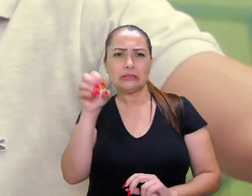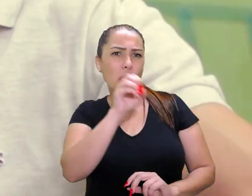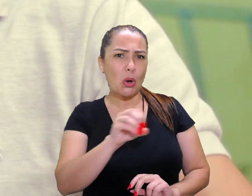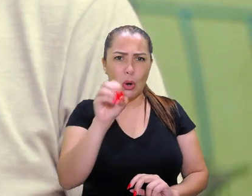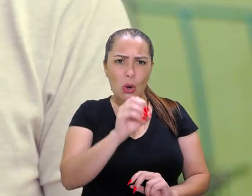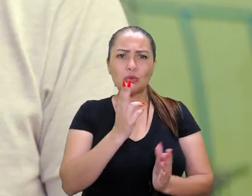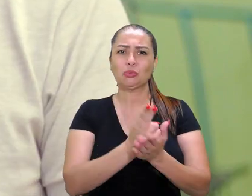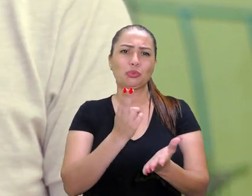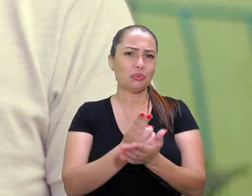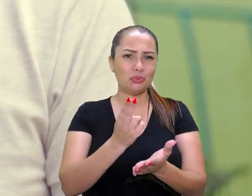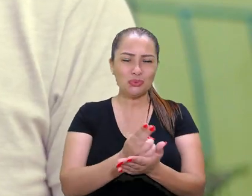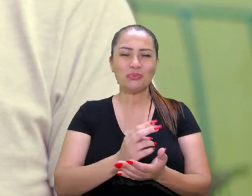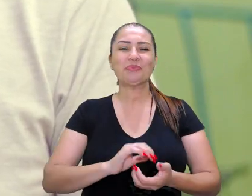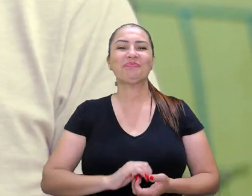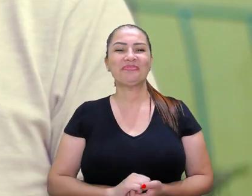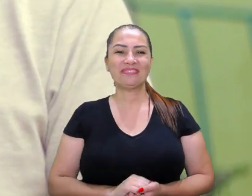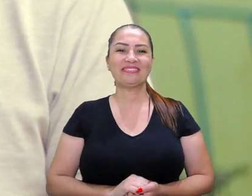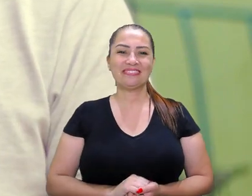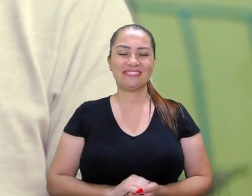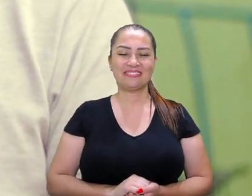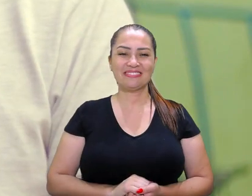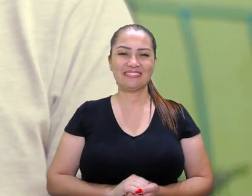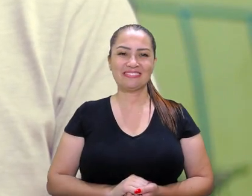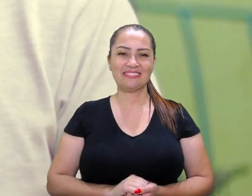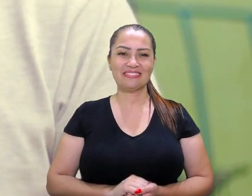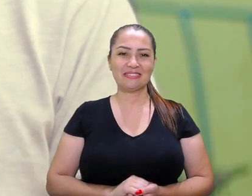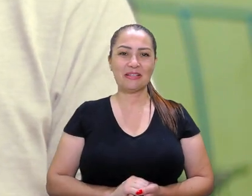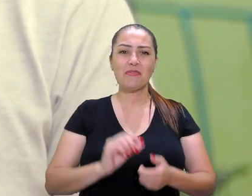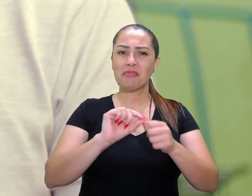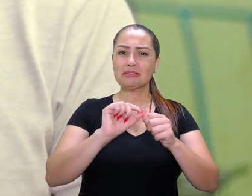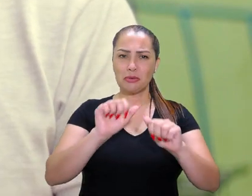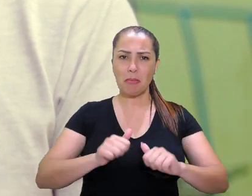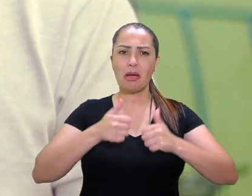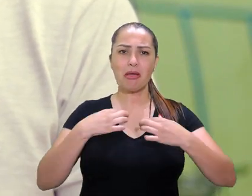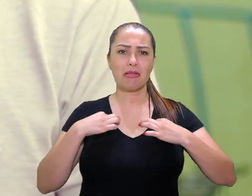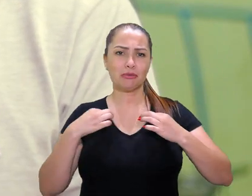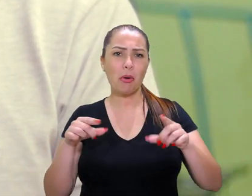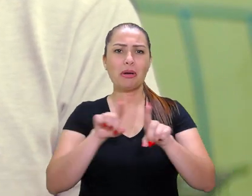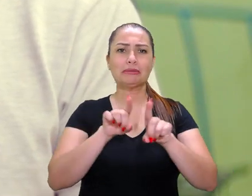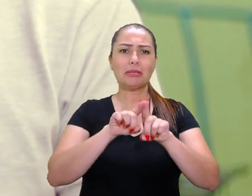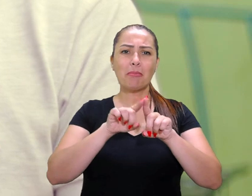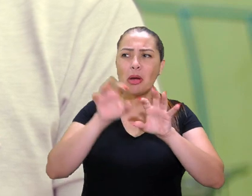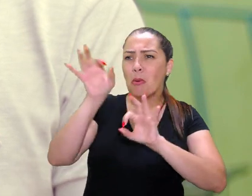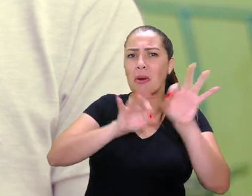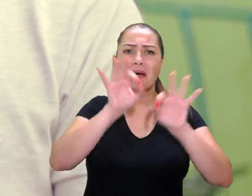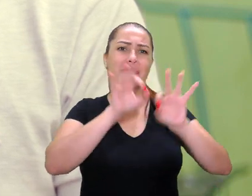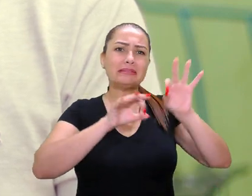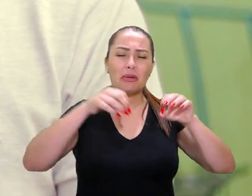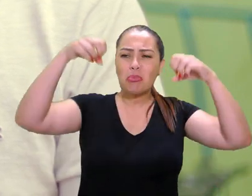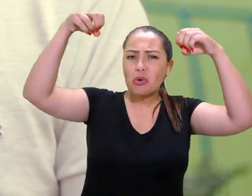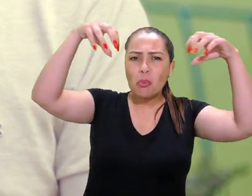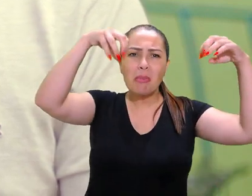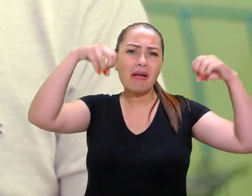ótimo, vamos manter isso. Né, tanto na melhora dos figurinos, quanto do cenário, iluminação,